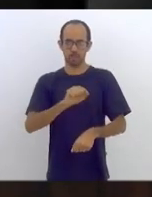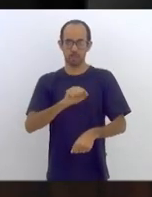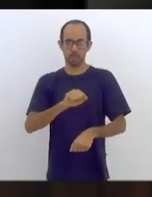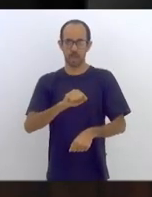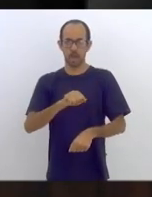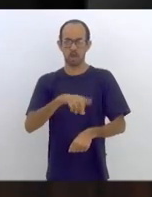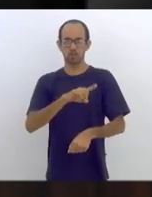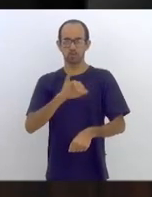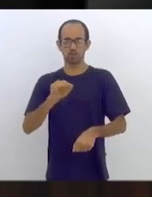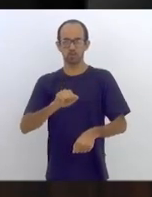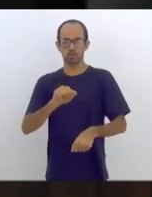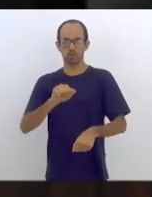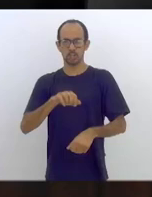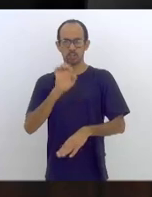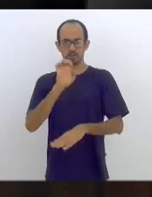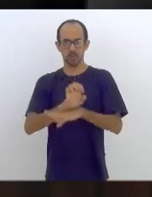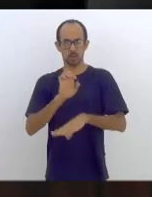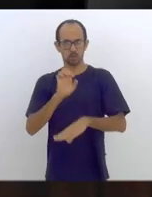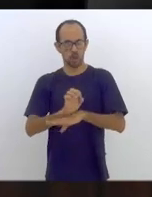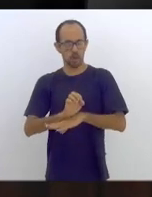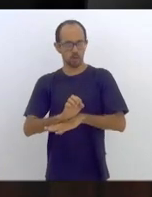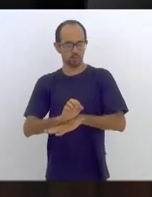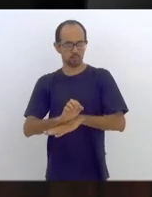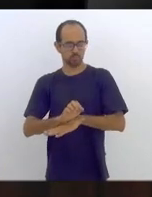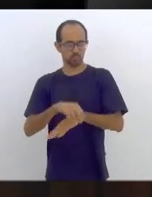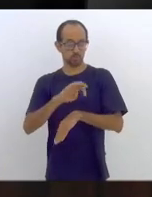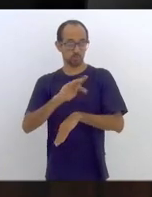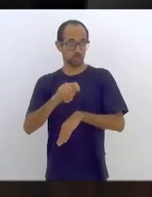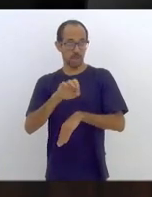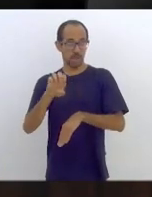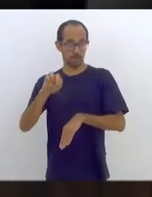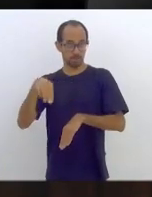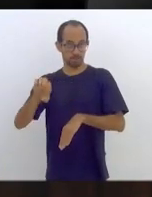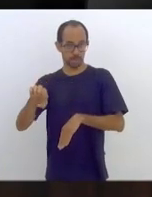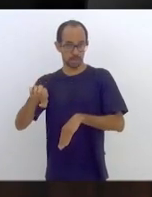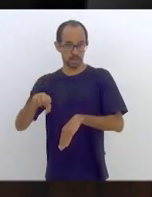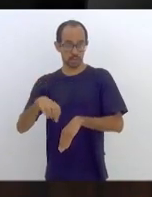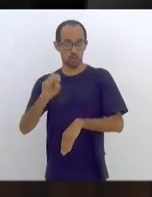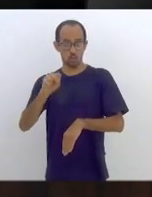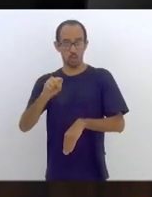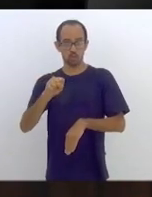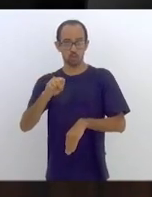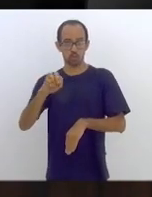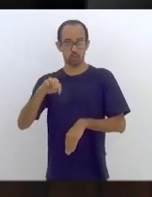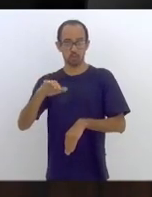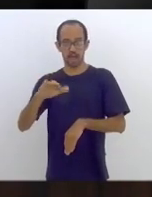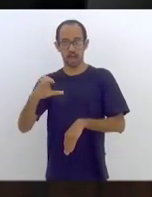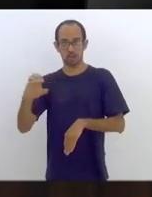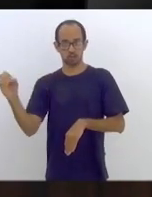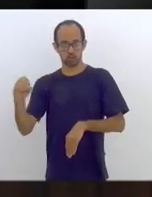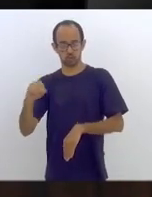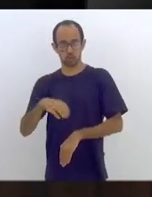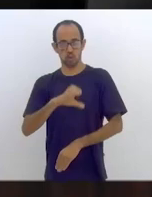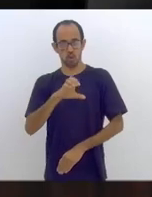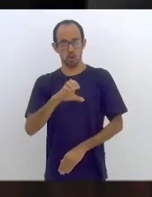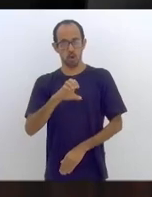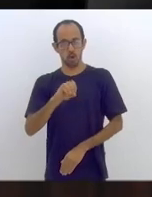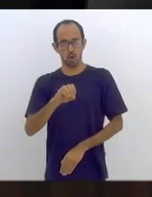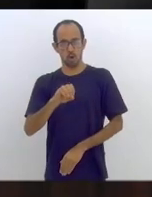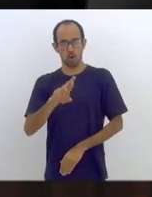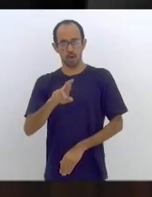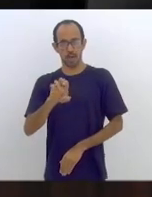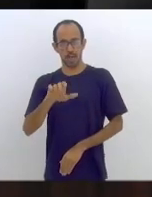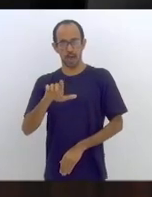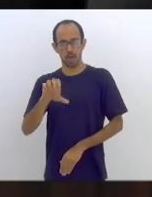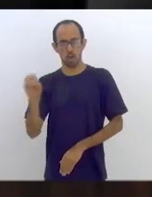Dia Estadual do Charme, dia 8 de março, a Lei Corello. Salve, Corello. Salve a luta preta